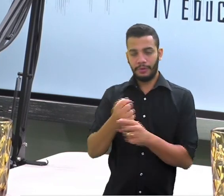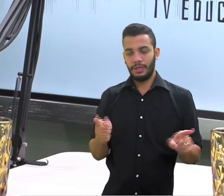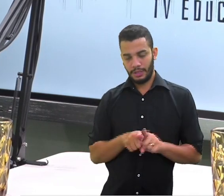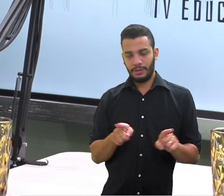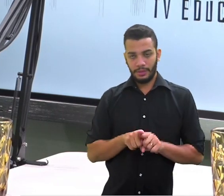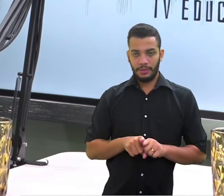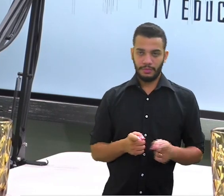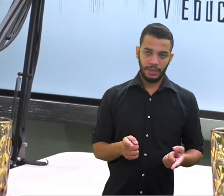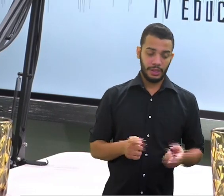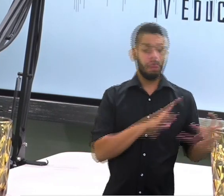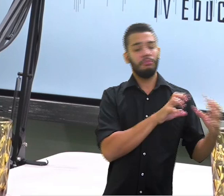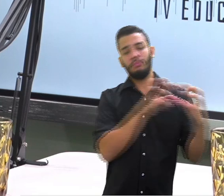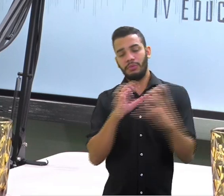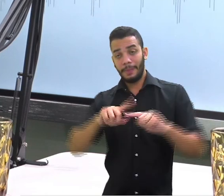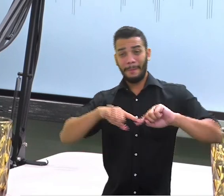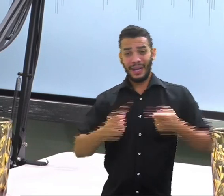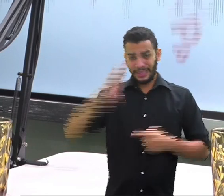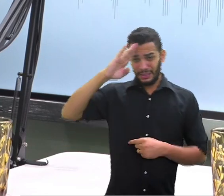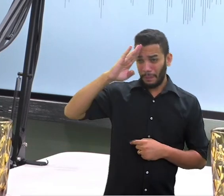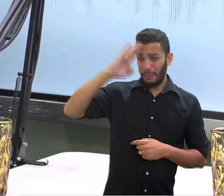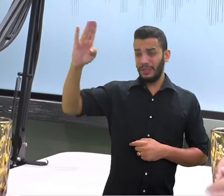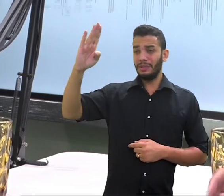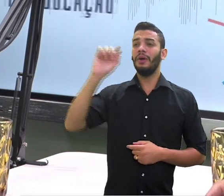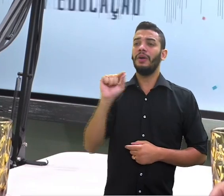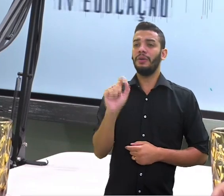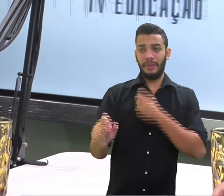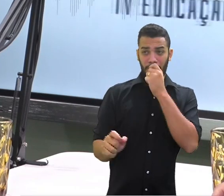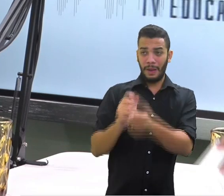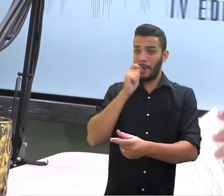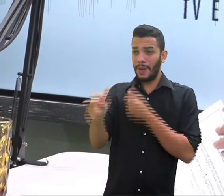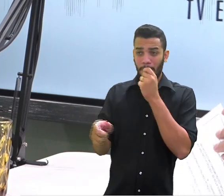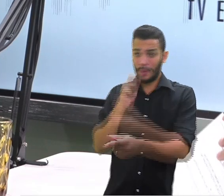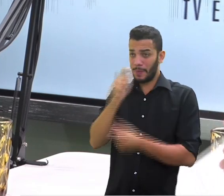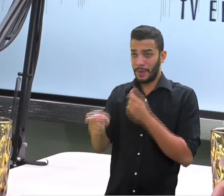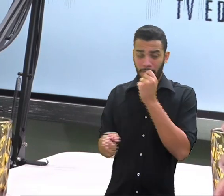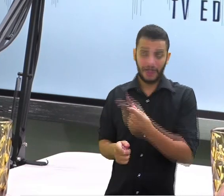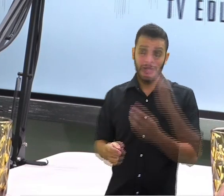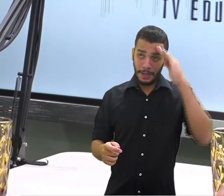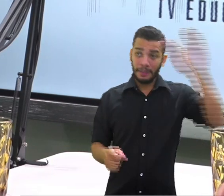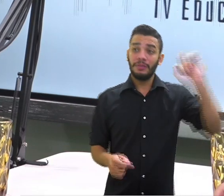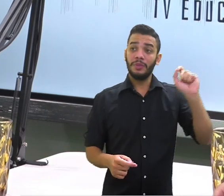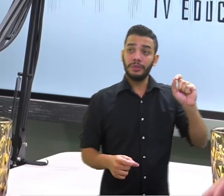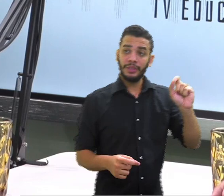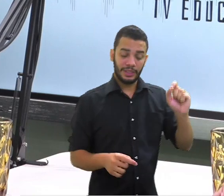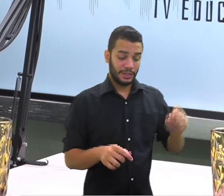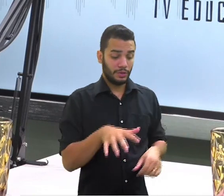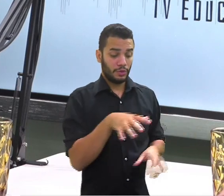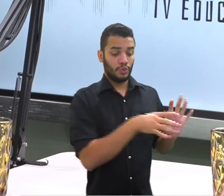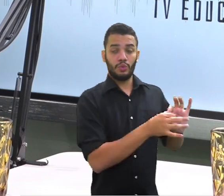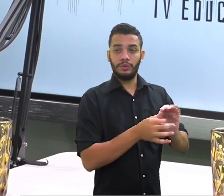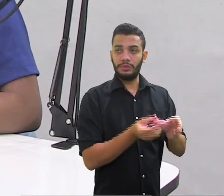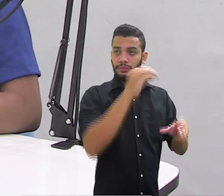em especial a virtual é uma das maiores, são um dos maiores problemas que nós enfrentamos. Nossa, existe até a